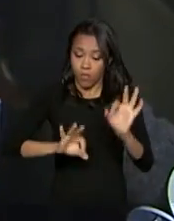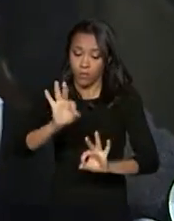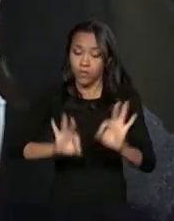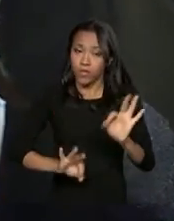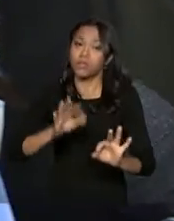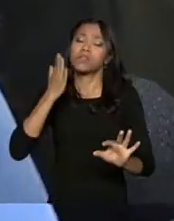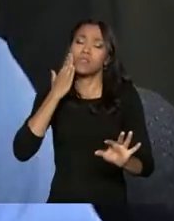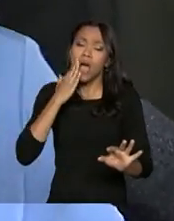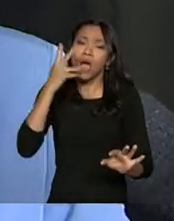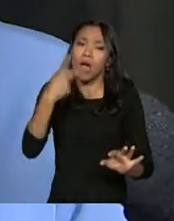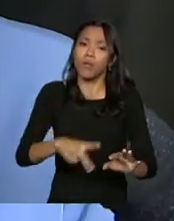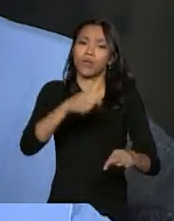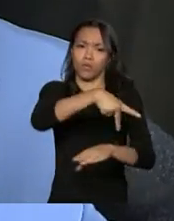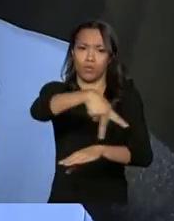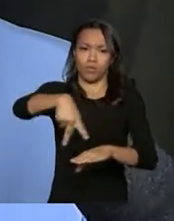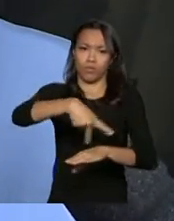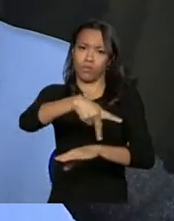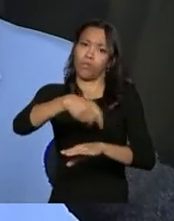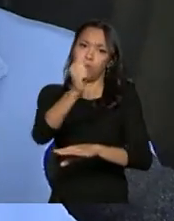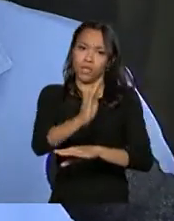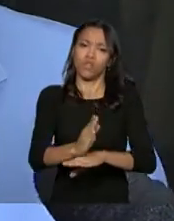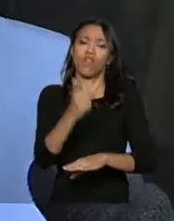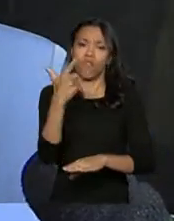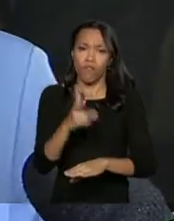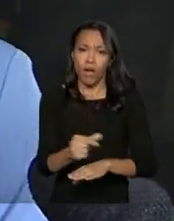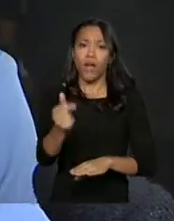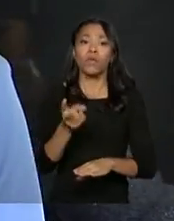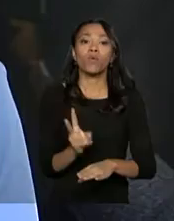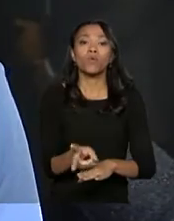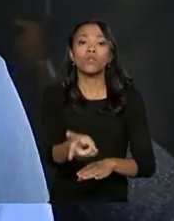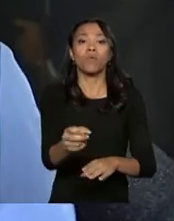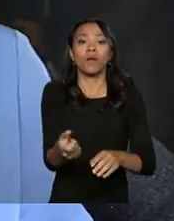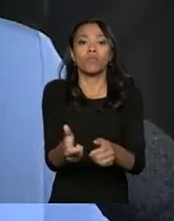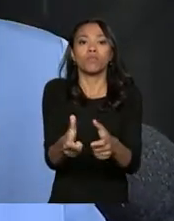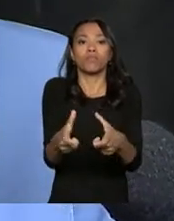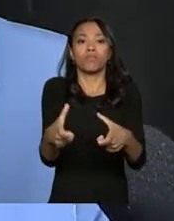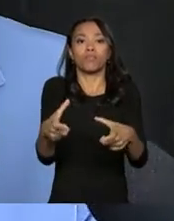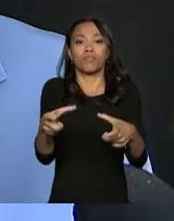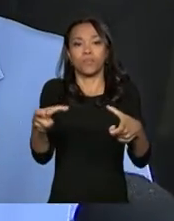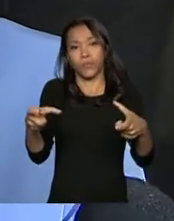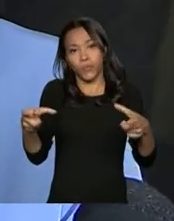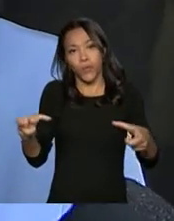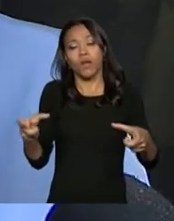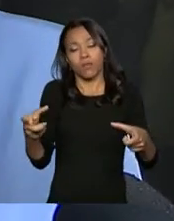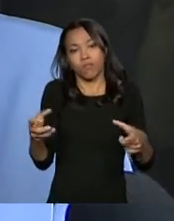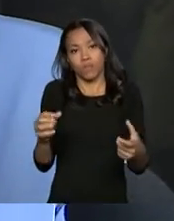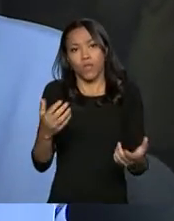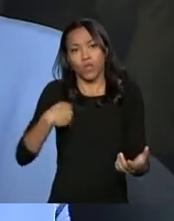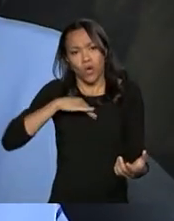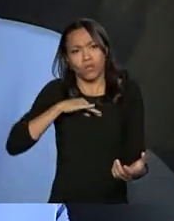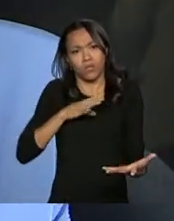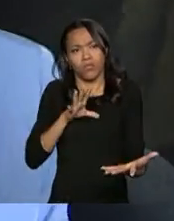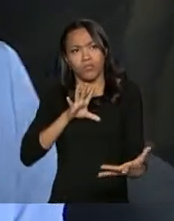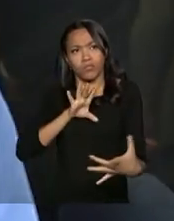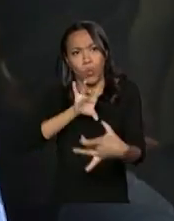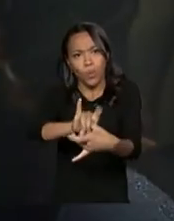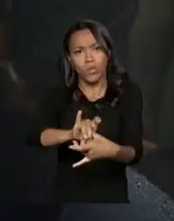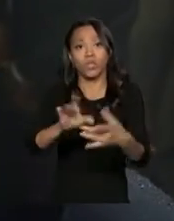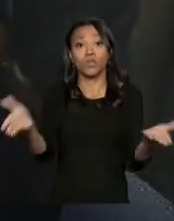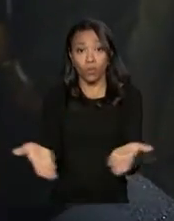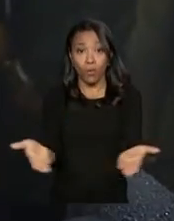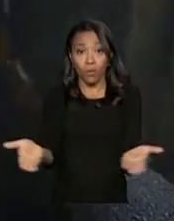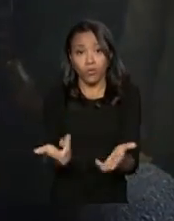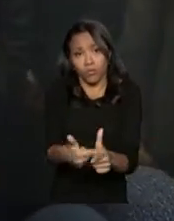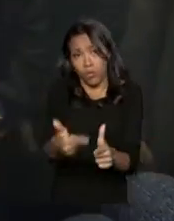demanda desse país, ela vai continuar crescendo. Nós estamos num período momentâneo, né, de dificuldades. Agora